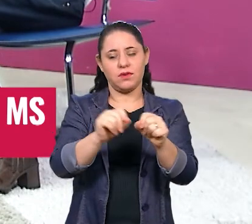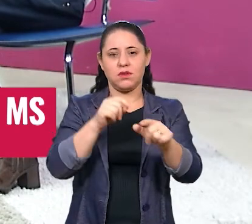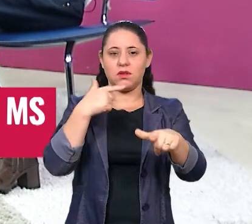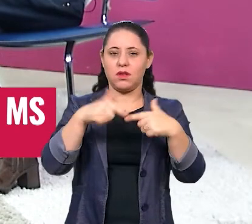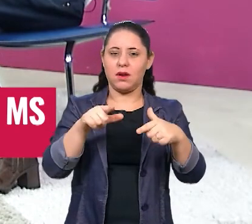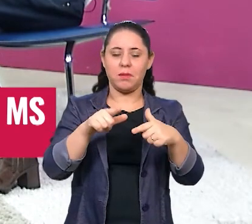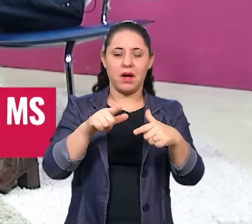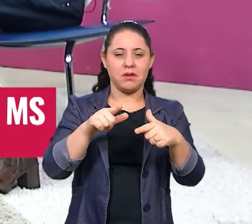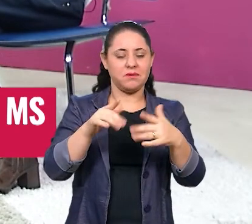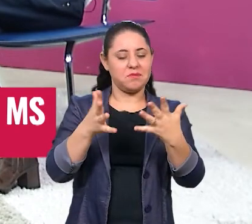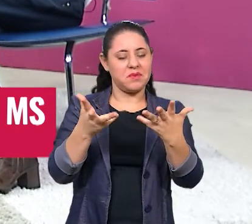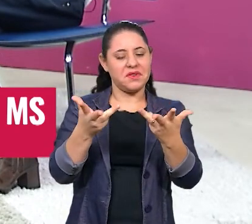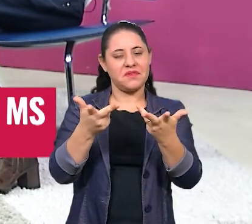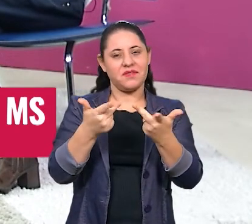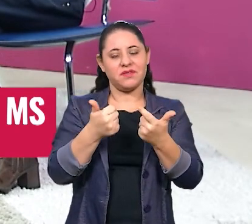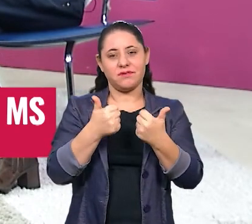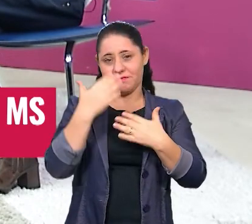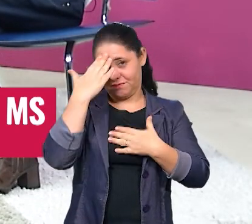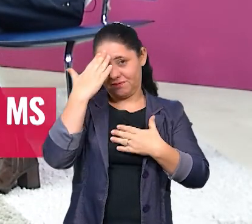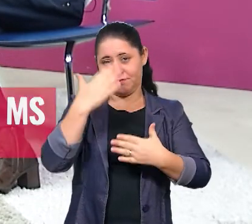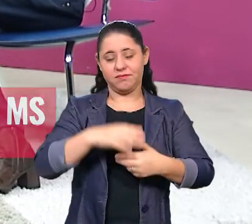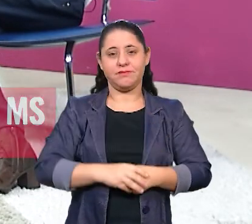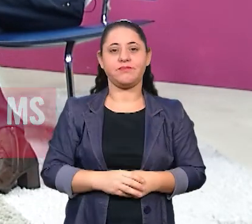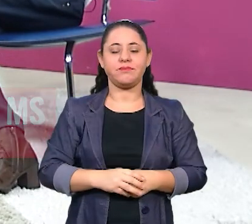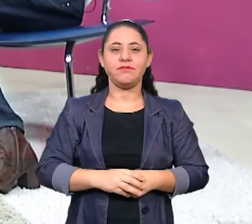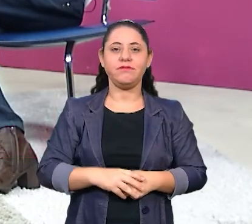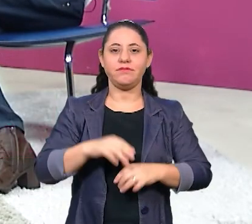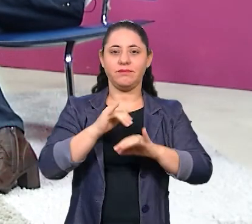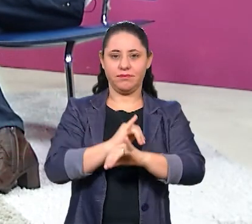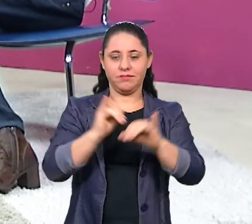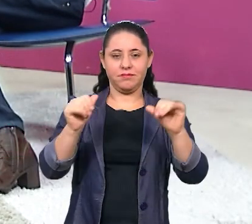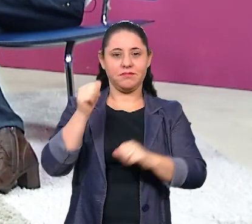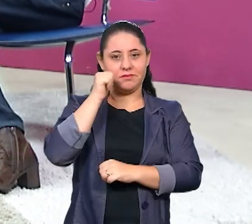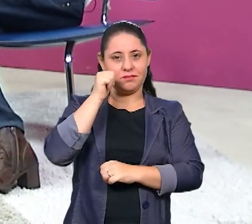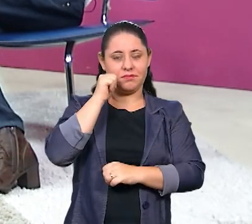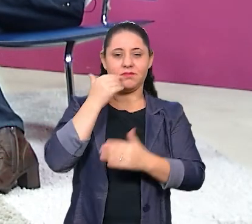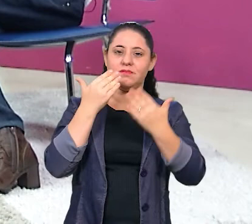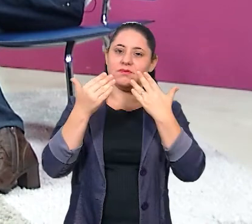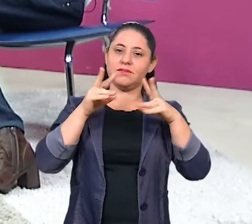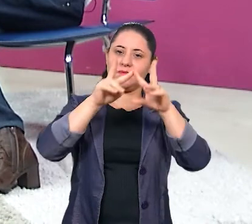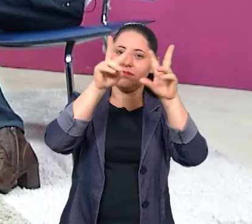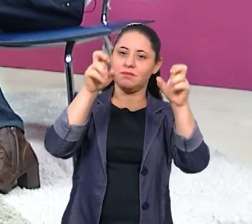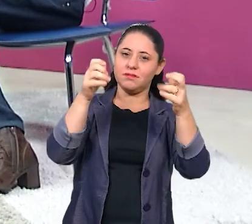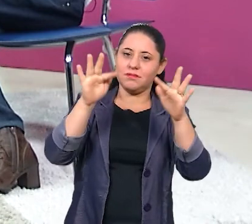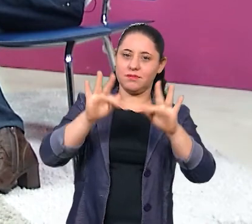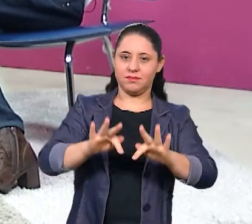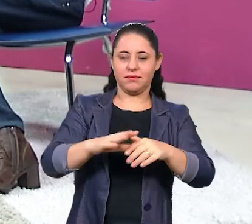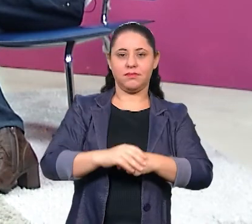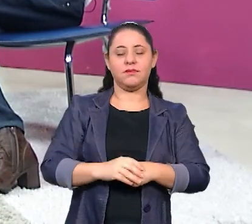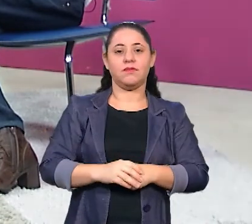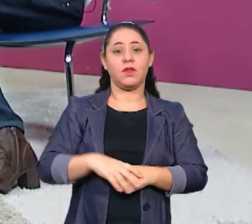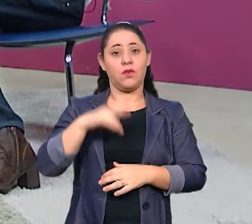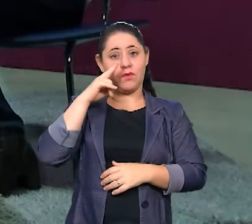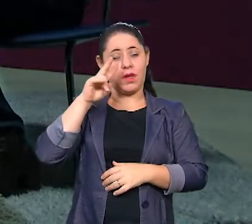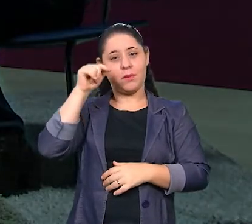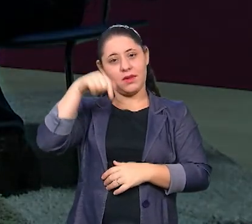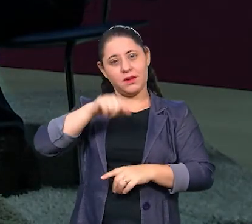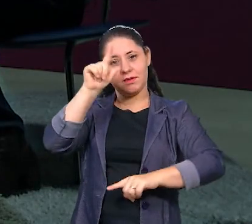Muito obrigada. E o nosso programa Mulheres em Debate fica por aqui. Nós nos vemos aqui na TV Assembleia.